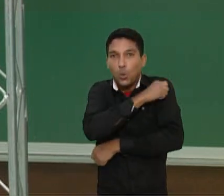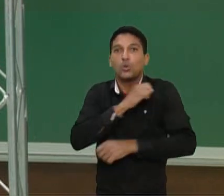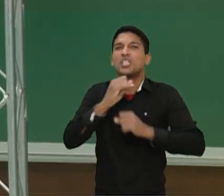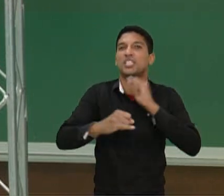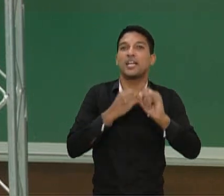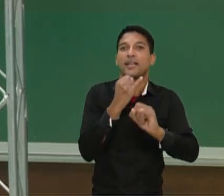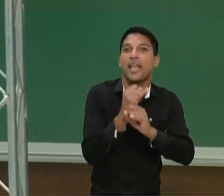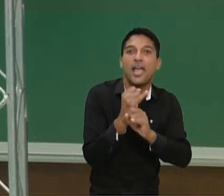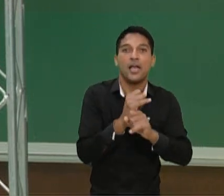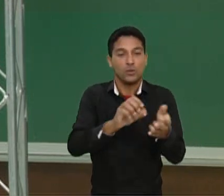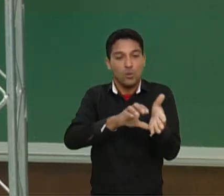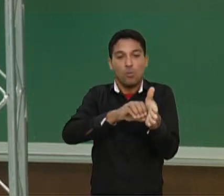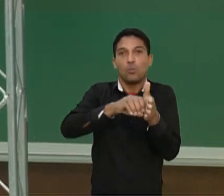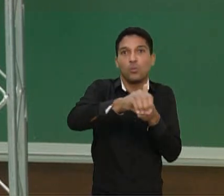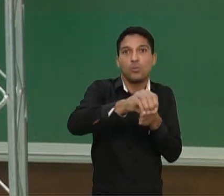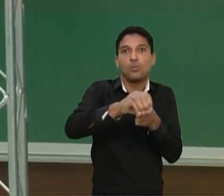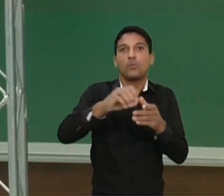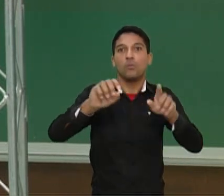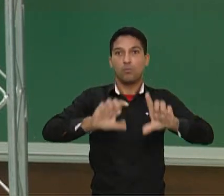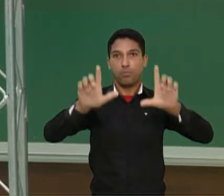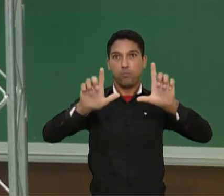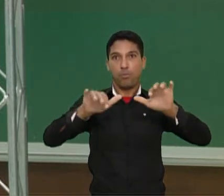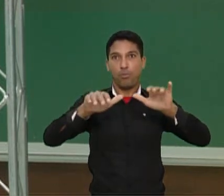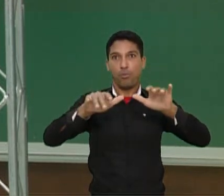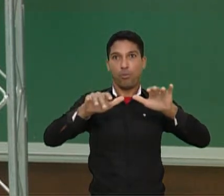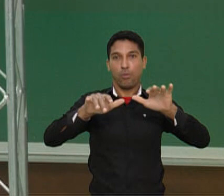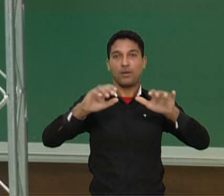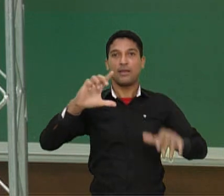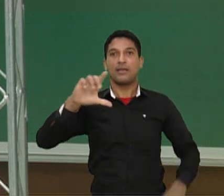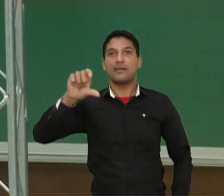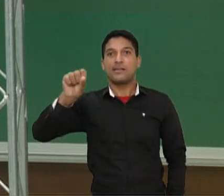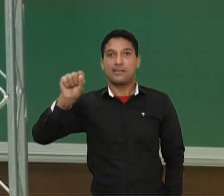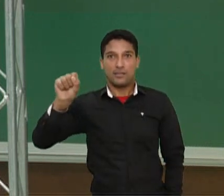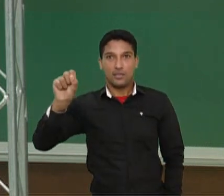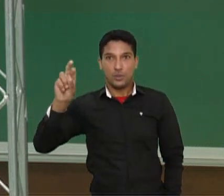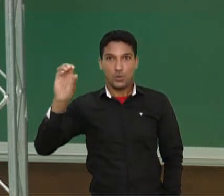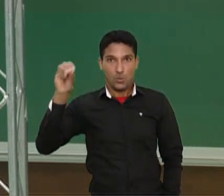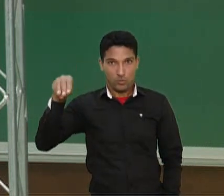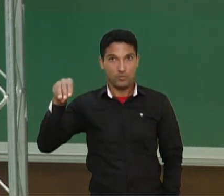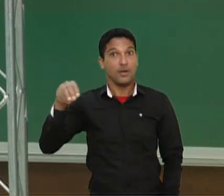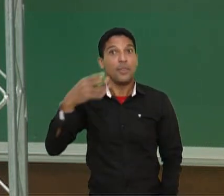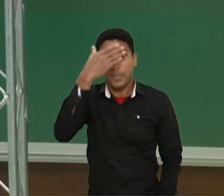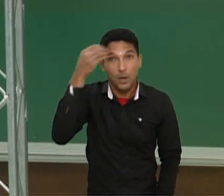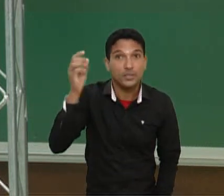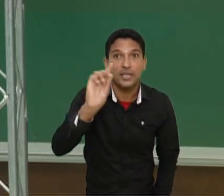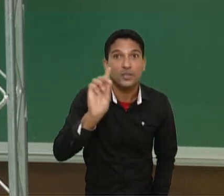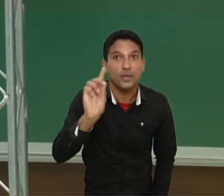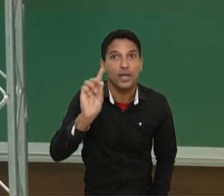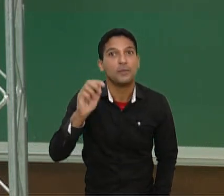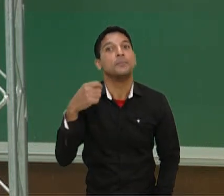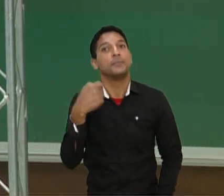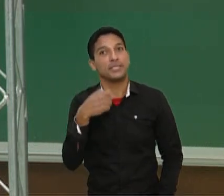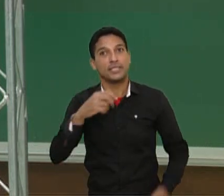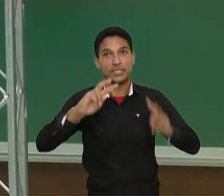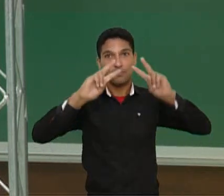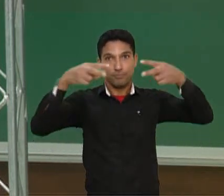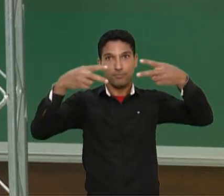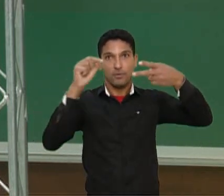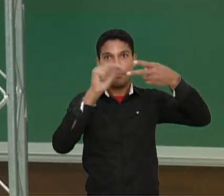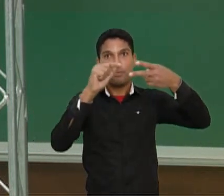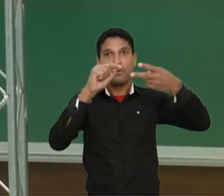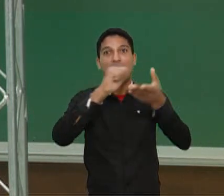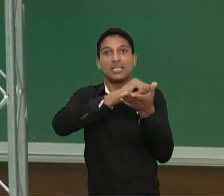não esqueça que a chamada mudou e para acessá-la, para validar, você precisa então realizar a